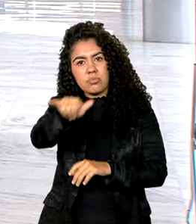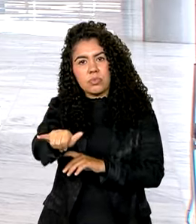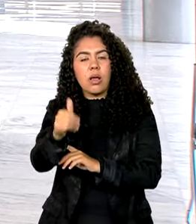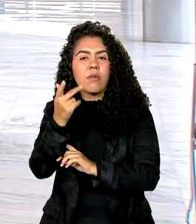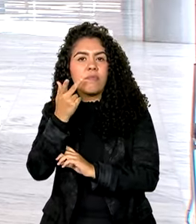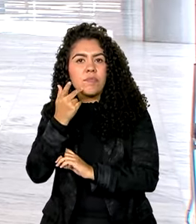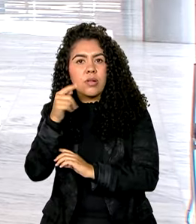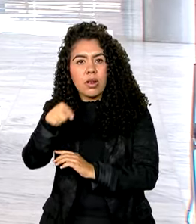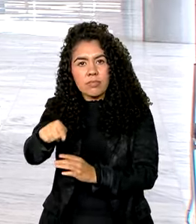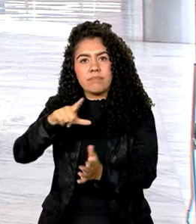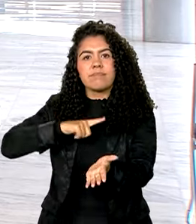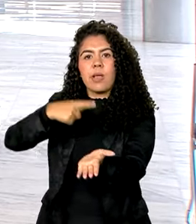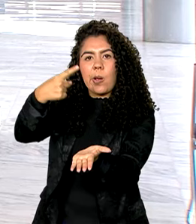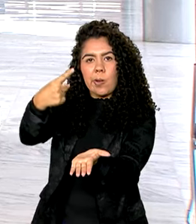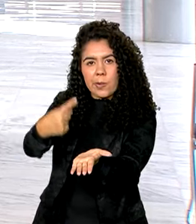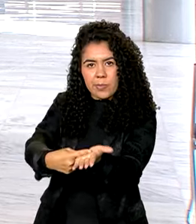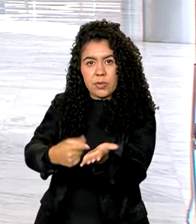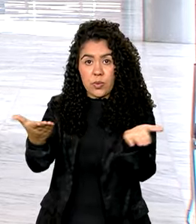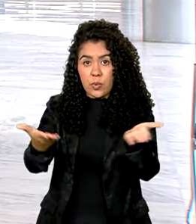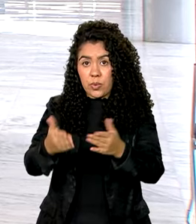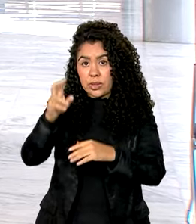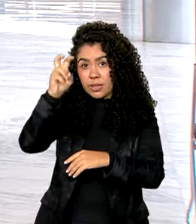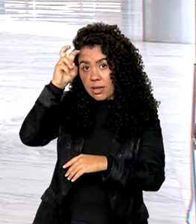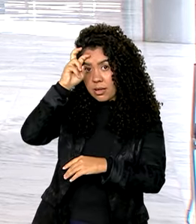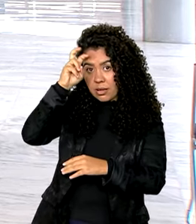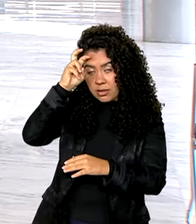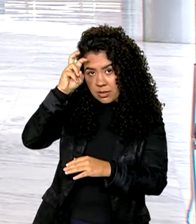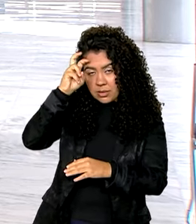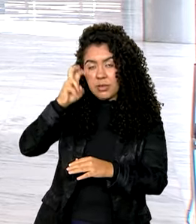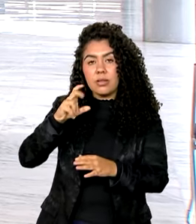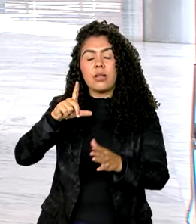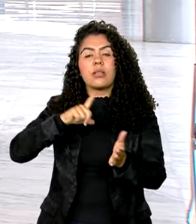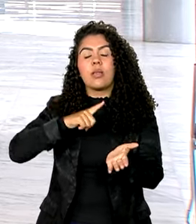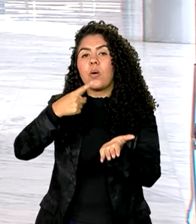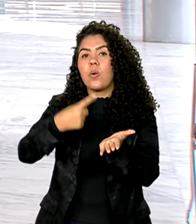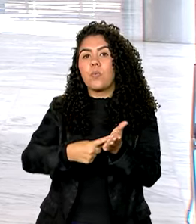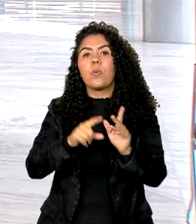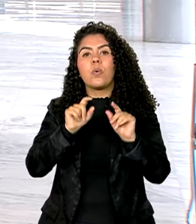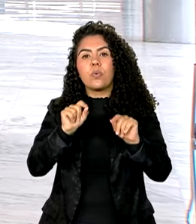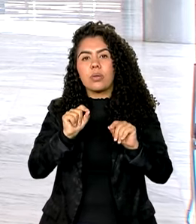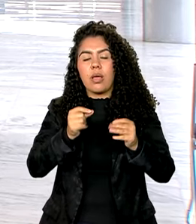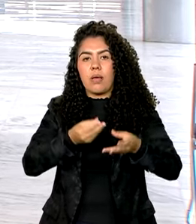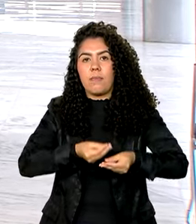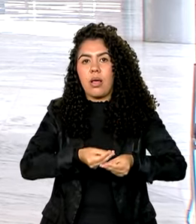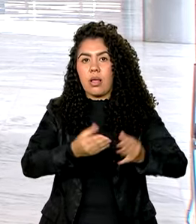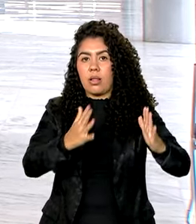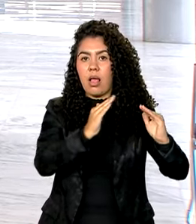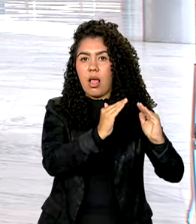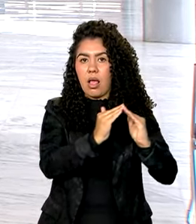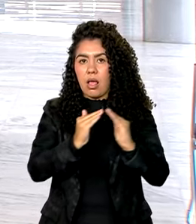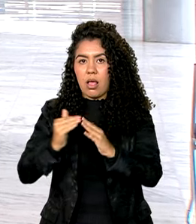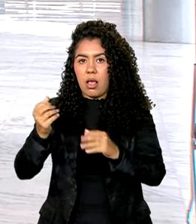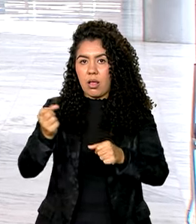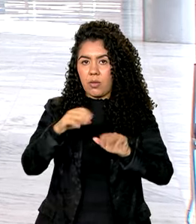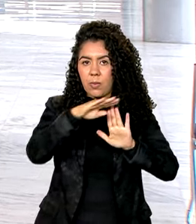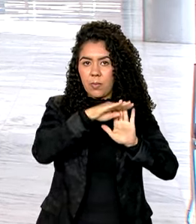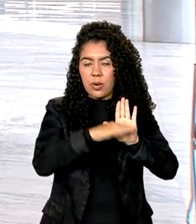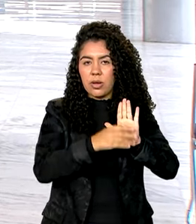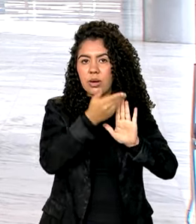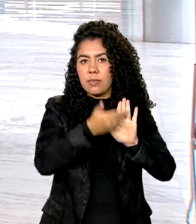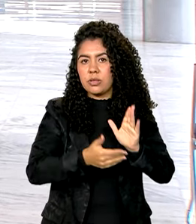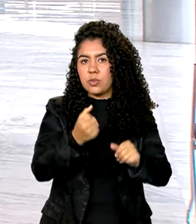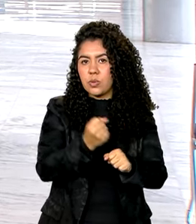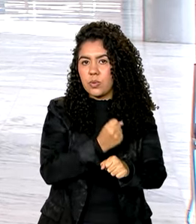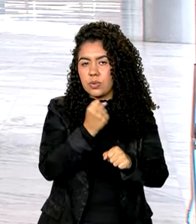compromissos na capital cearense hoje, nesta quinta-feira. Entre os compromissos está a entrega de unidades habitacionais do programa Minha Casa,